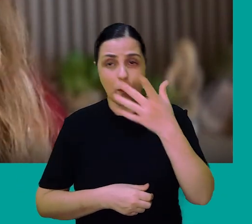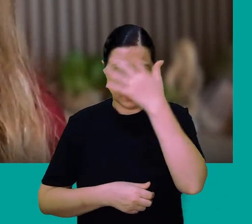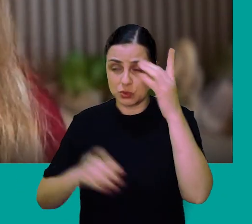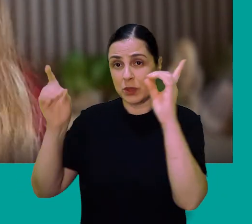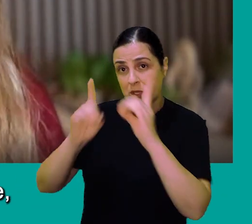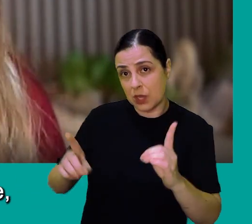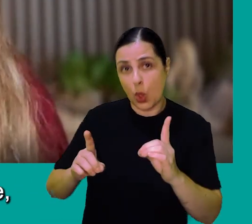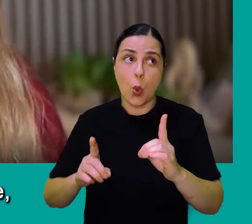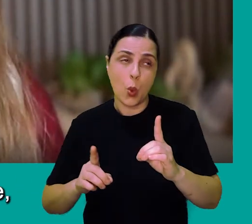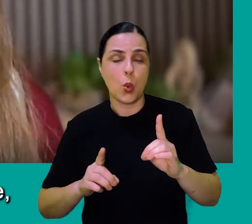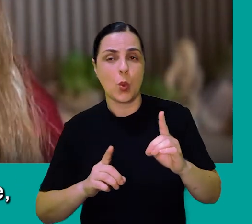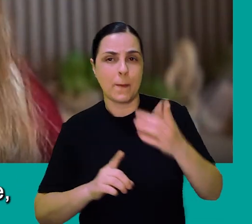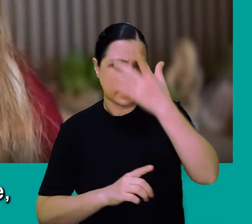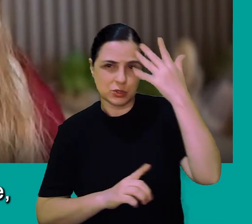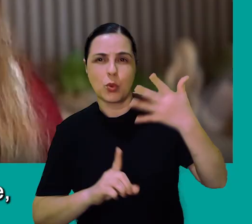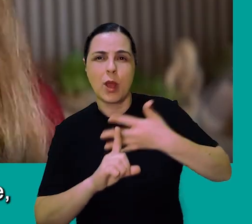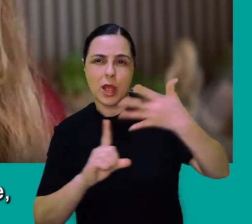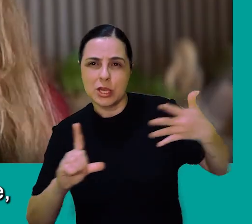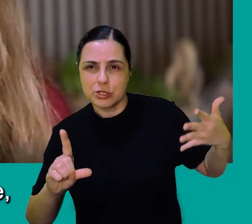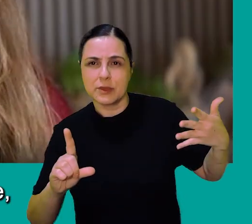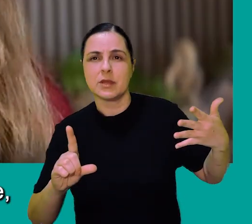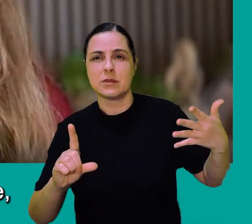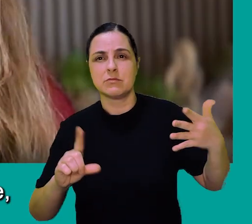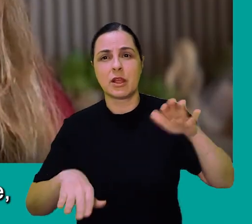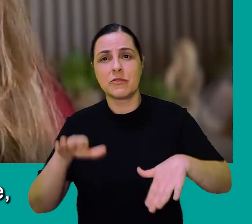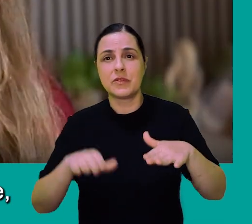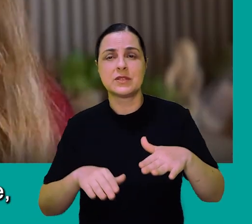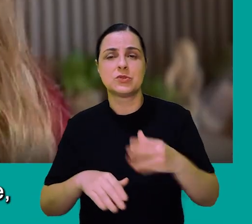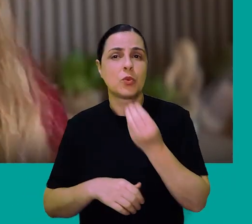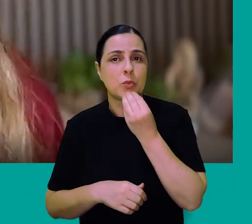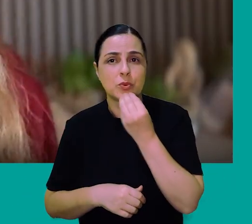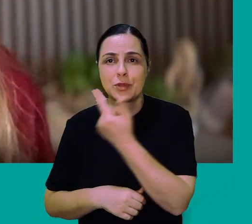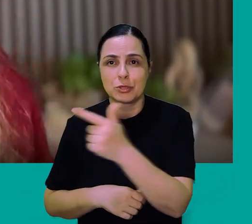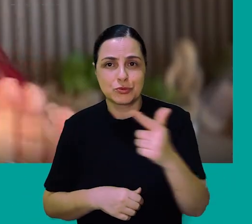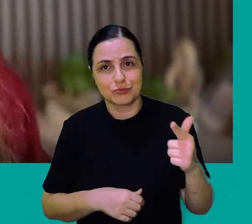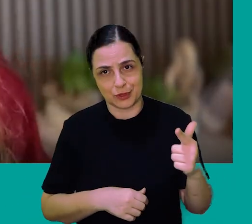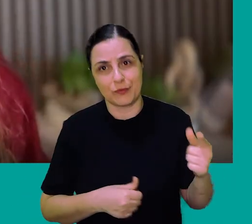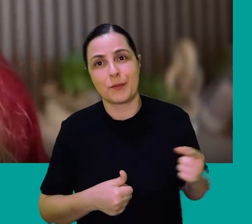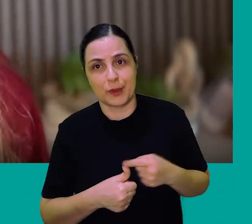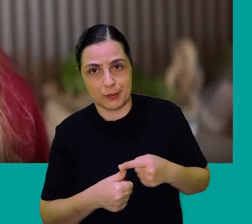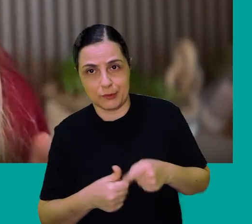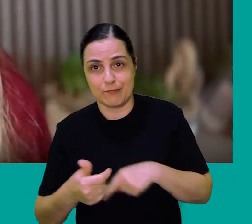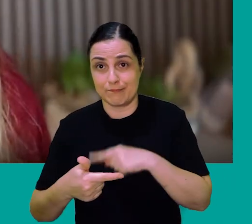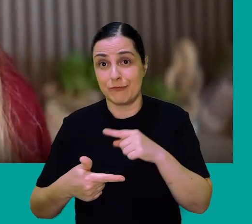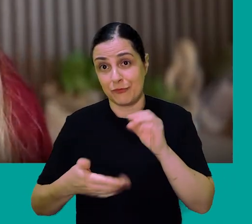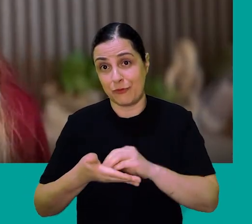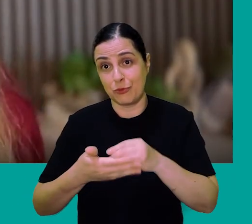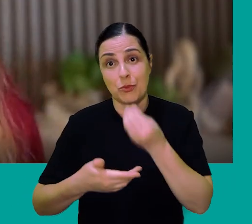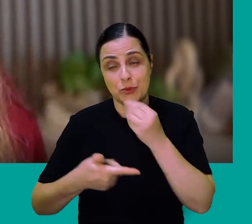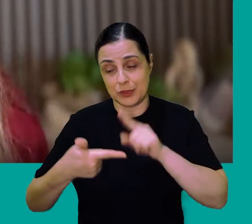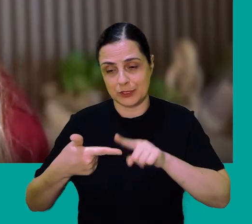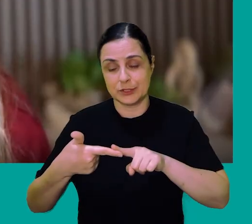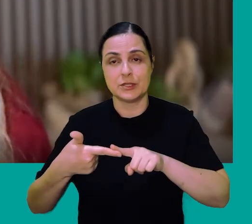comunidade LGBT, muito provavelmente eles deixaram de ter oportunidade, número um. Número dois, a